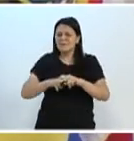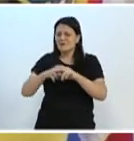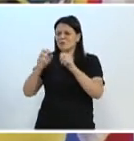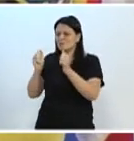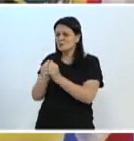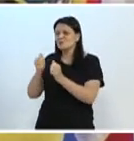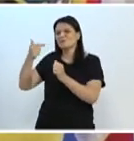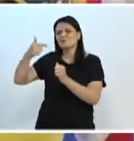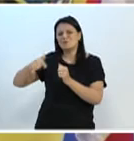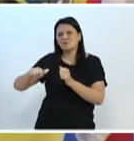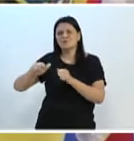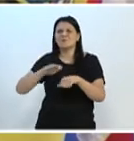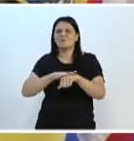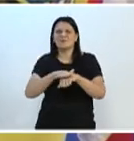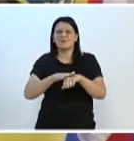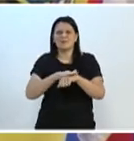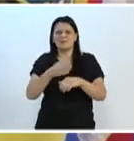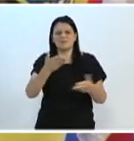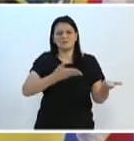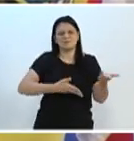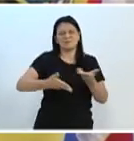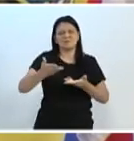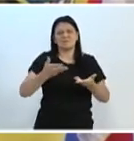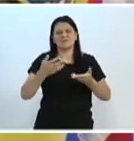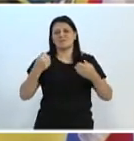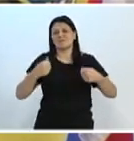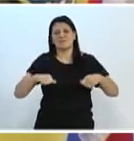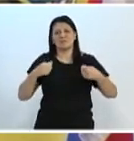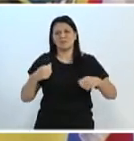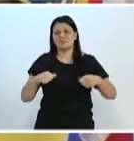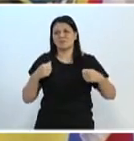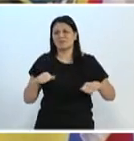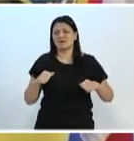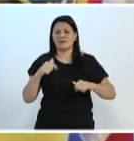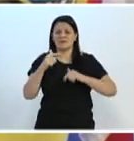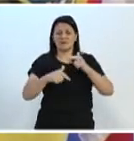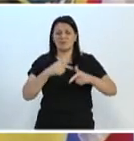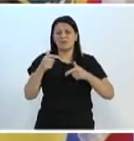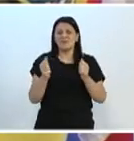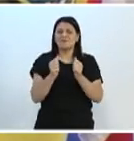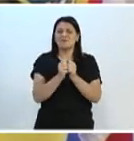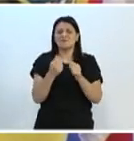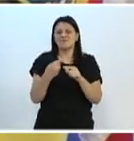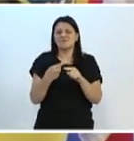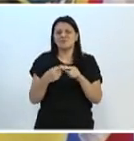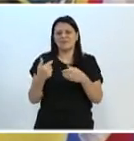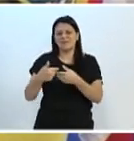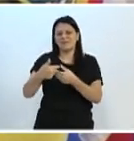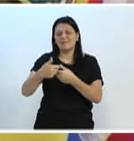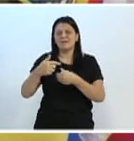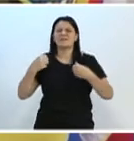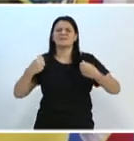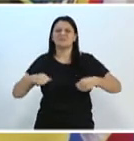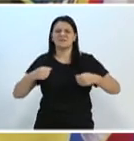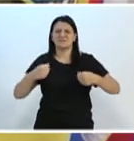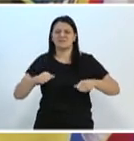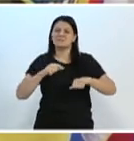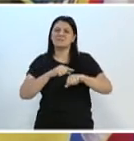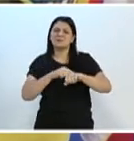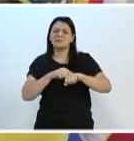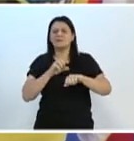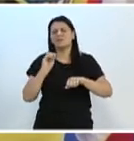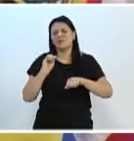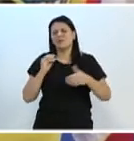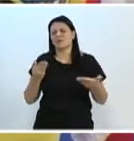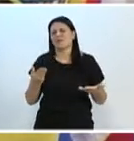novamente, vereador Alemão. E nós vamos ter que construir, como disse o vereador Tuca aqui, vamos ter que trabalhar juntos, porque é a cidade que precisa. Agora, nesse momento, há, obviamente,